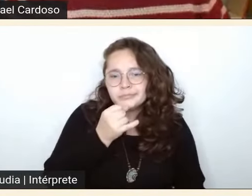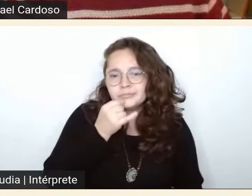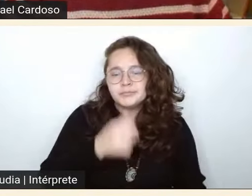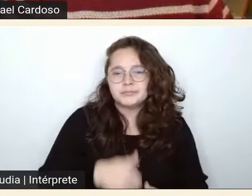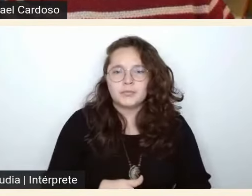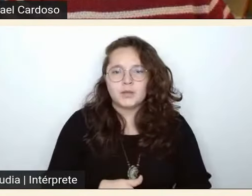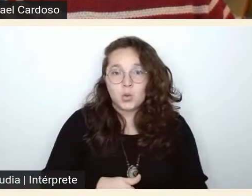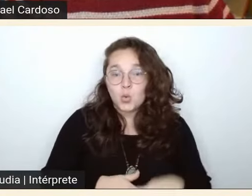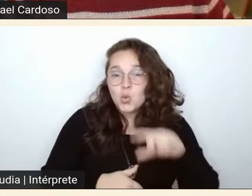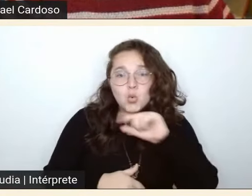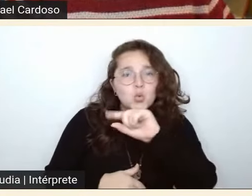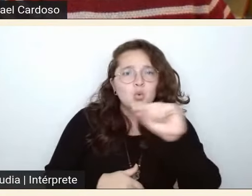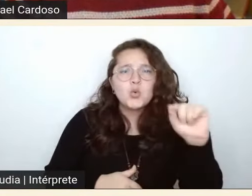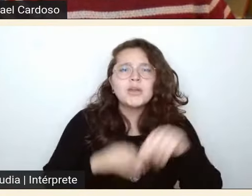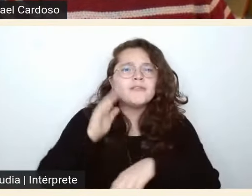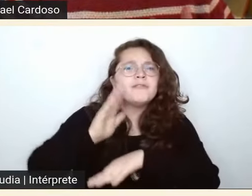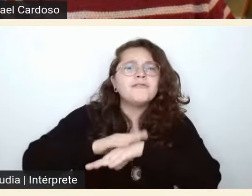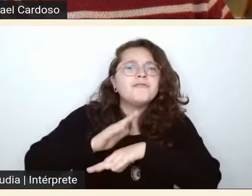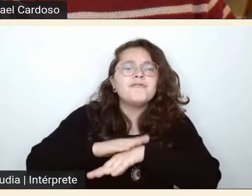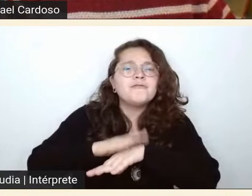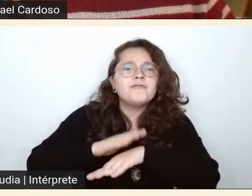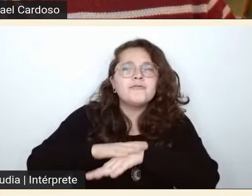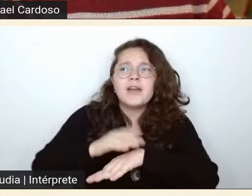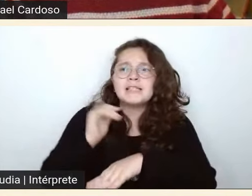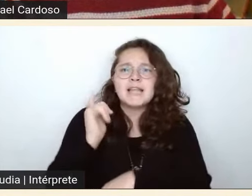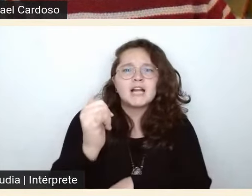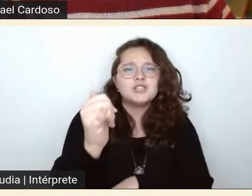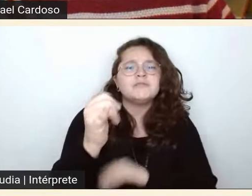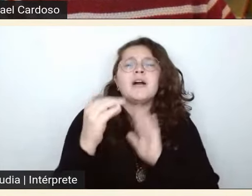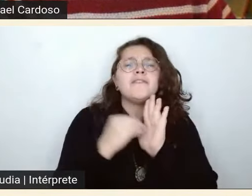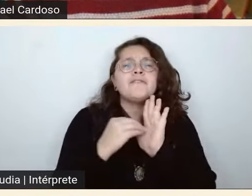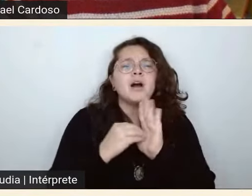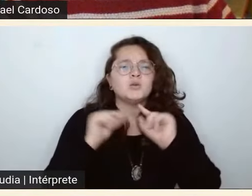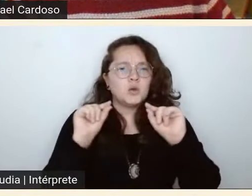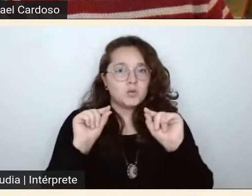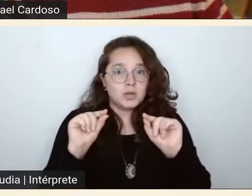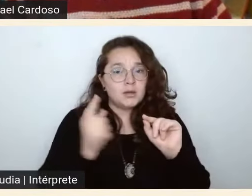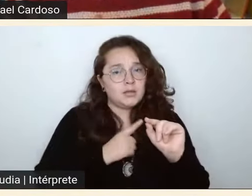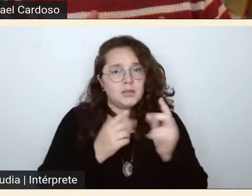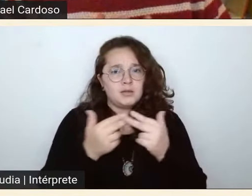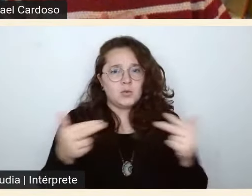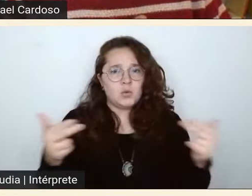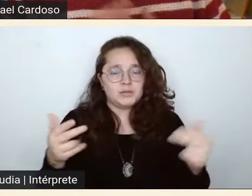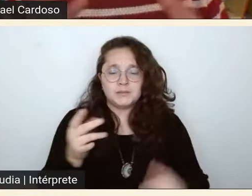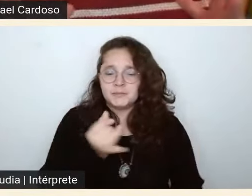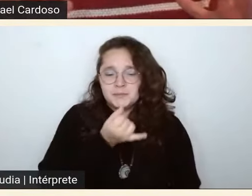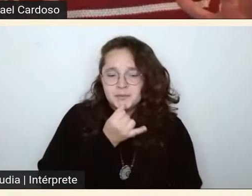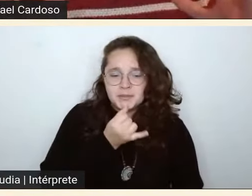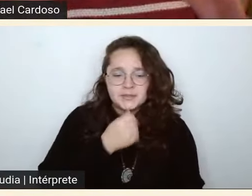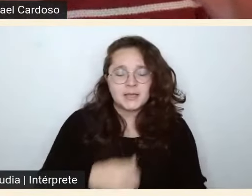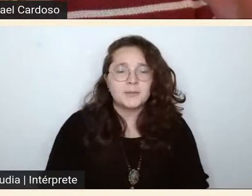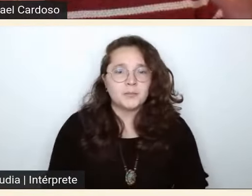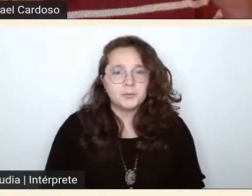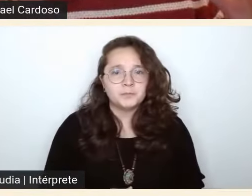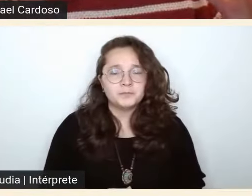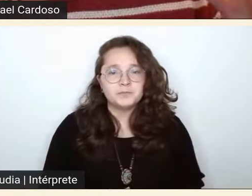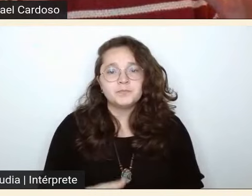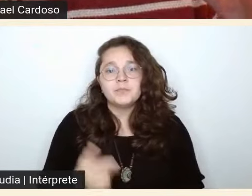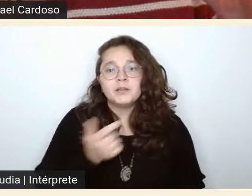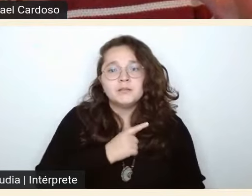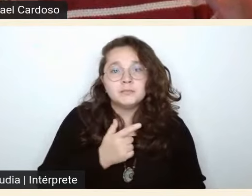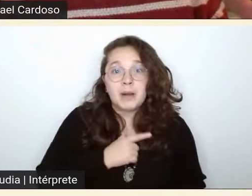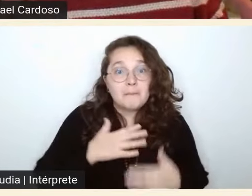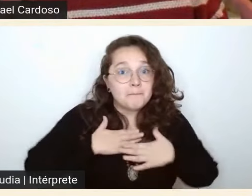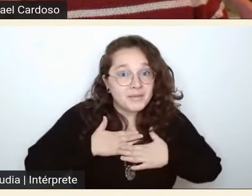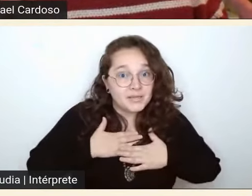que está faltando na narrativa de 22. Então, tem várias coisas que faltam na narrativa de 22. Uma coisa que falta para mim de forma